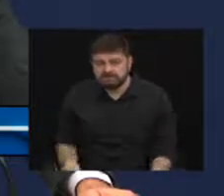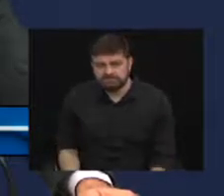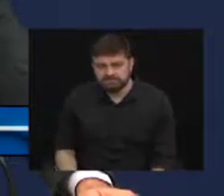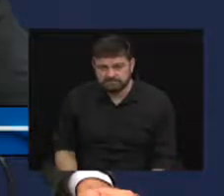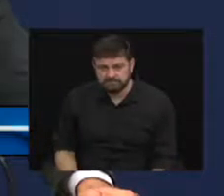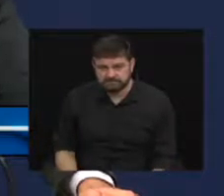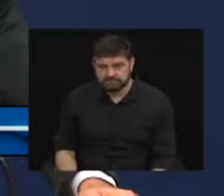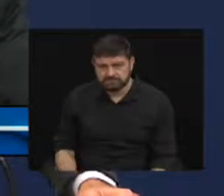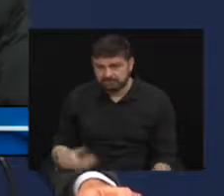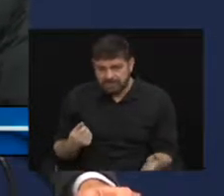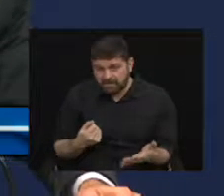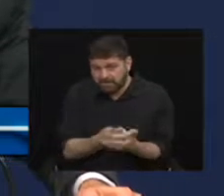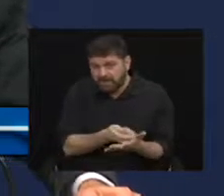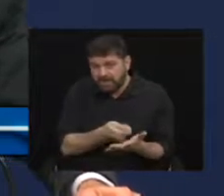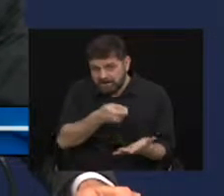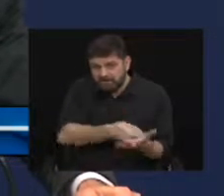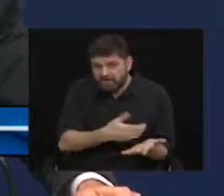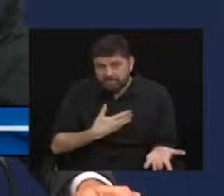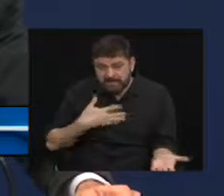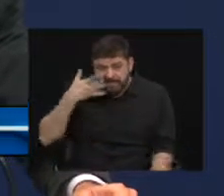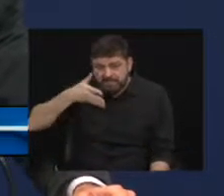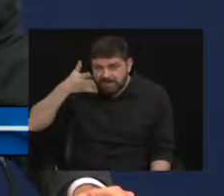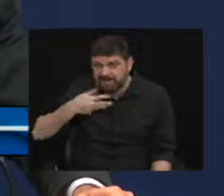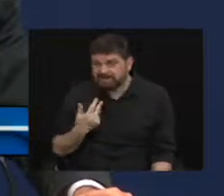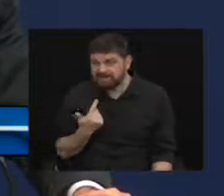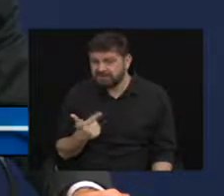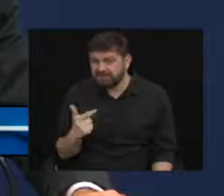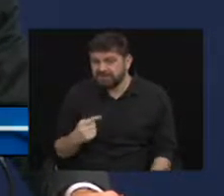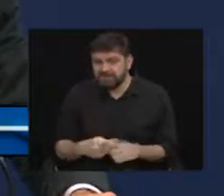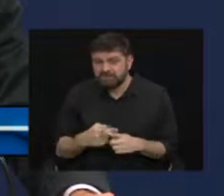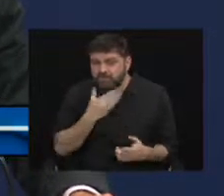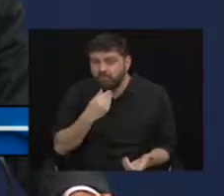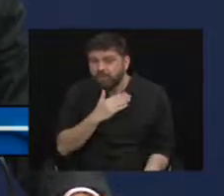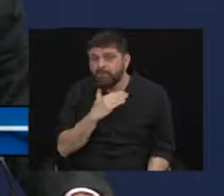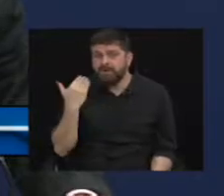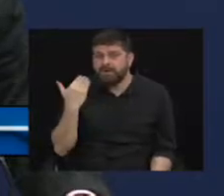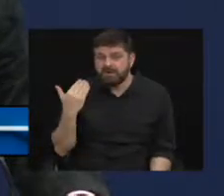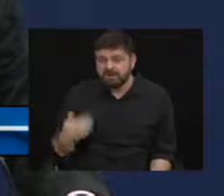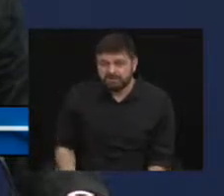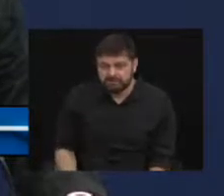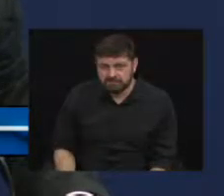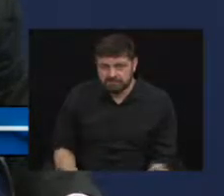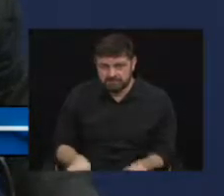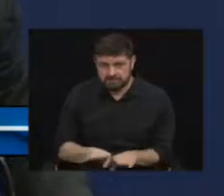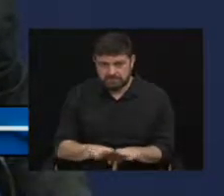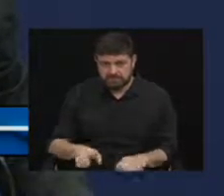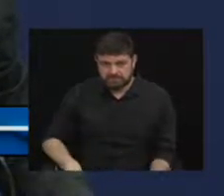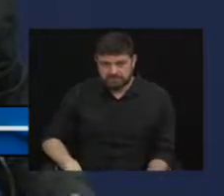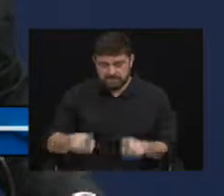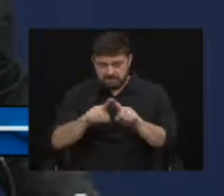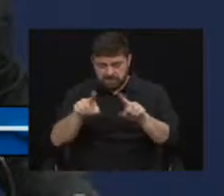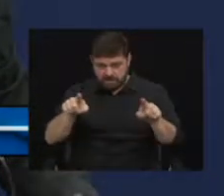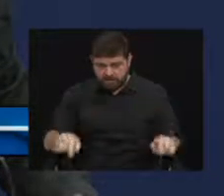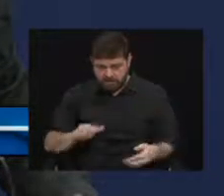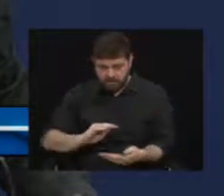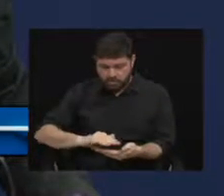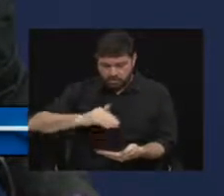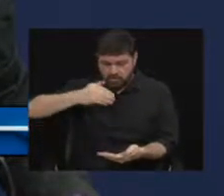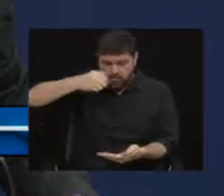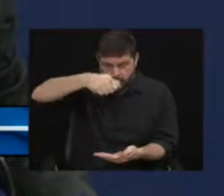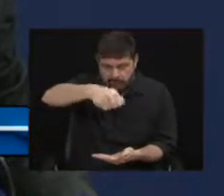de educação. 3 kits, sem discutir com os educadores, compraram. Só que compraram o kit com